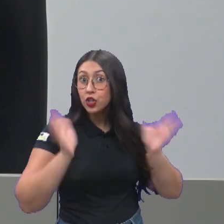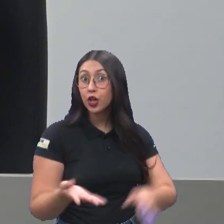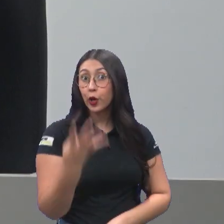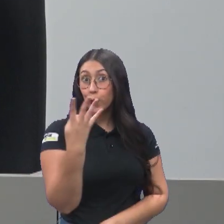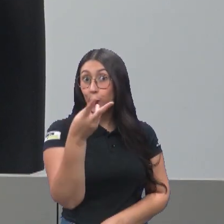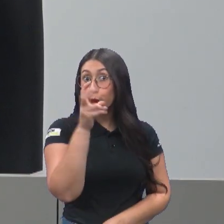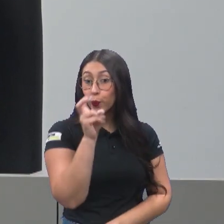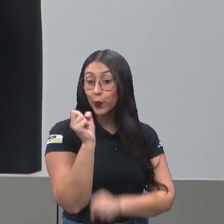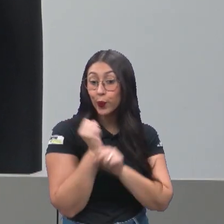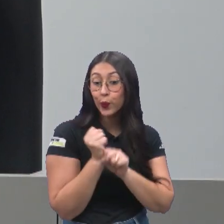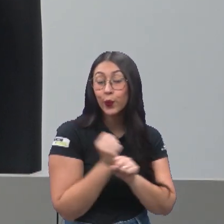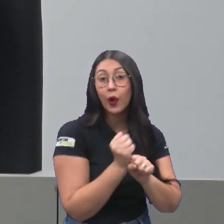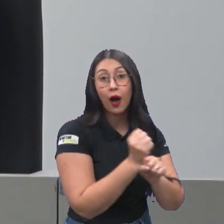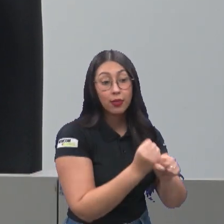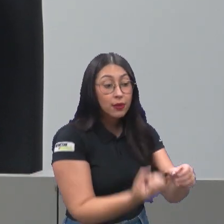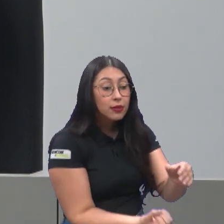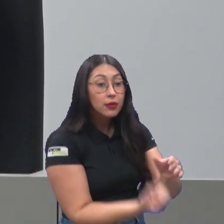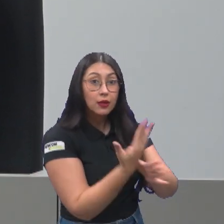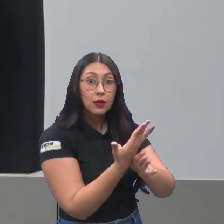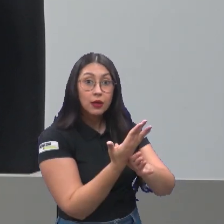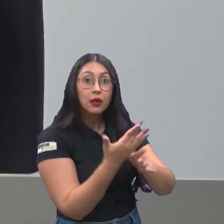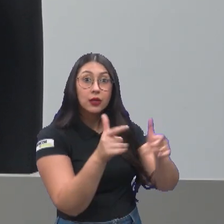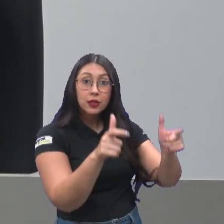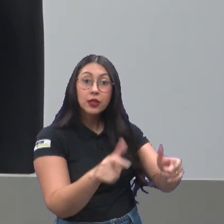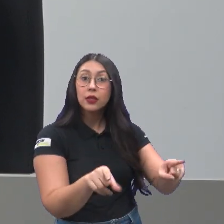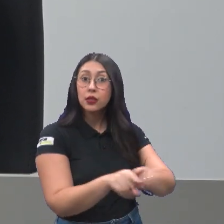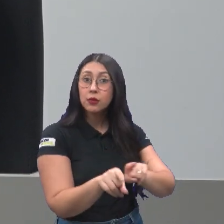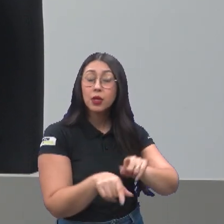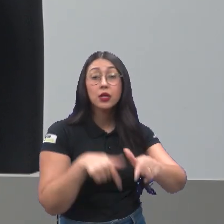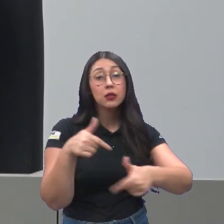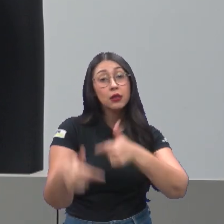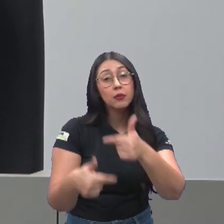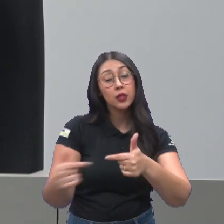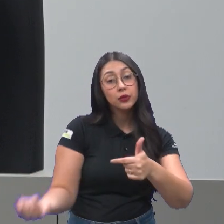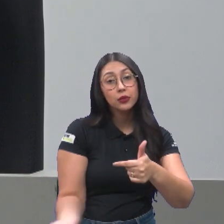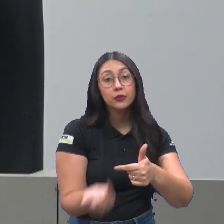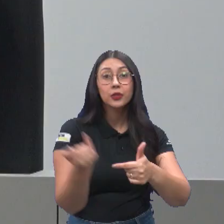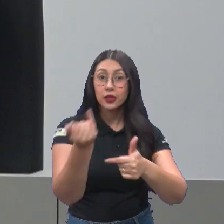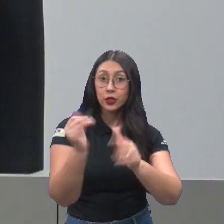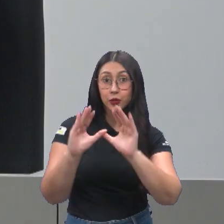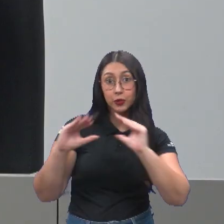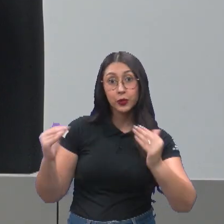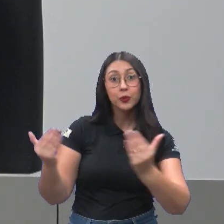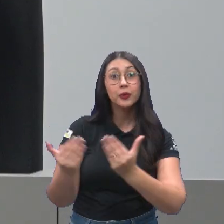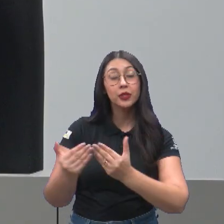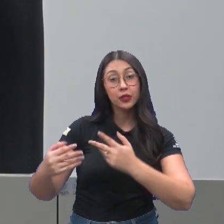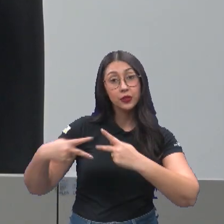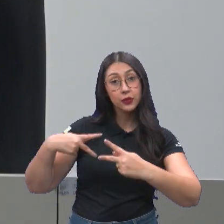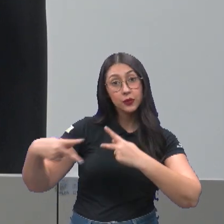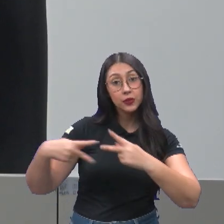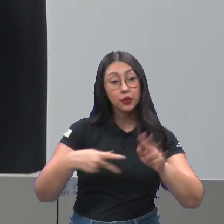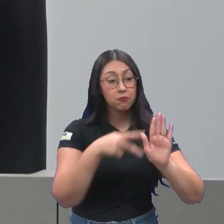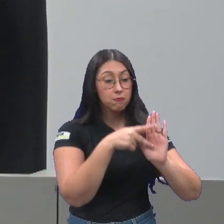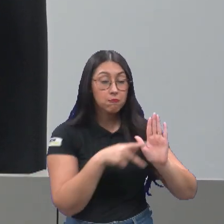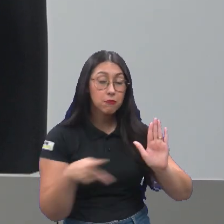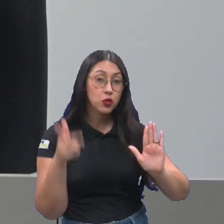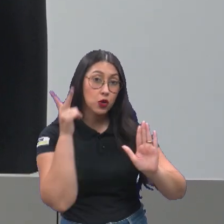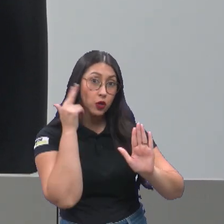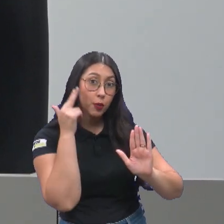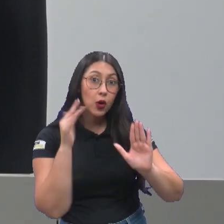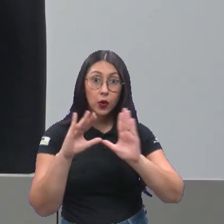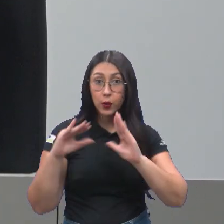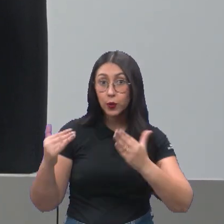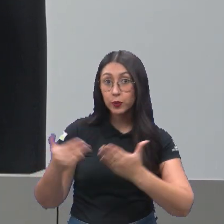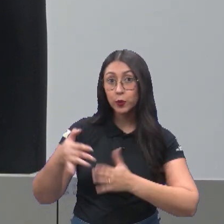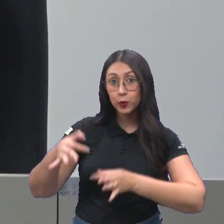instalação canônica e pelos relevantes serviços prestados à comunidade joseense. Rito ordinário. Comissão